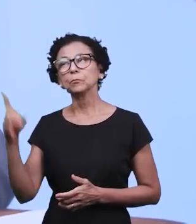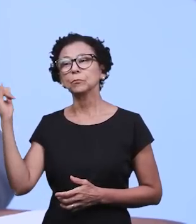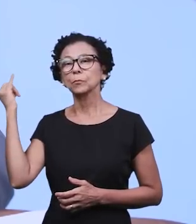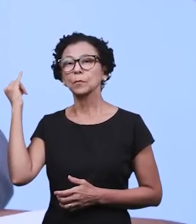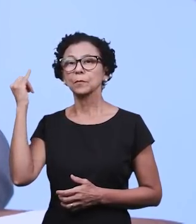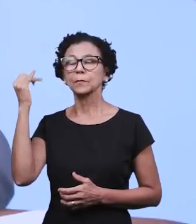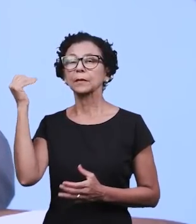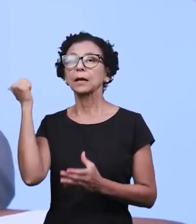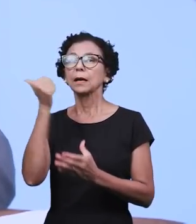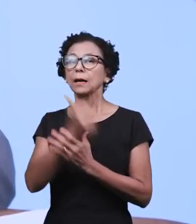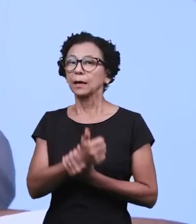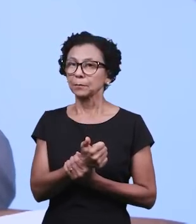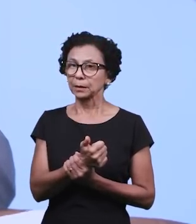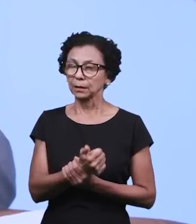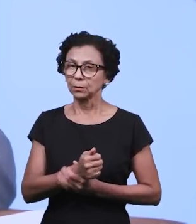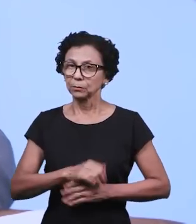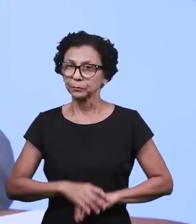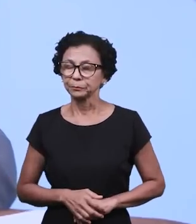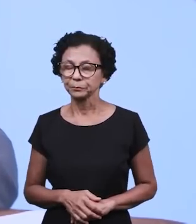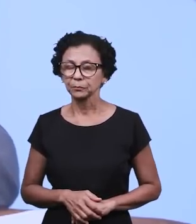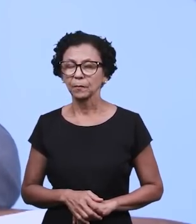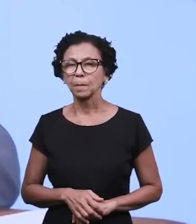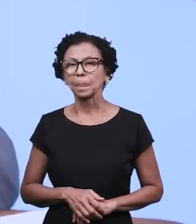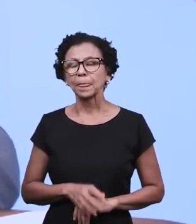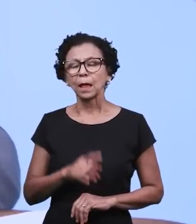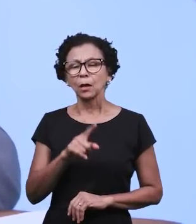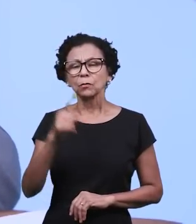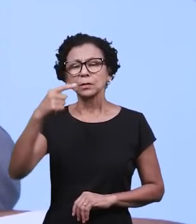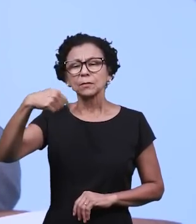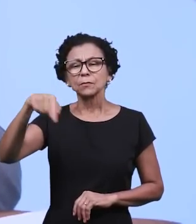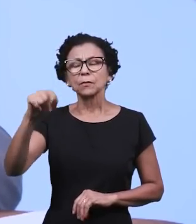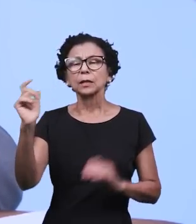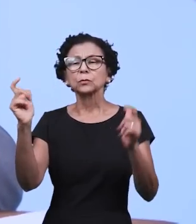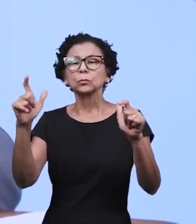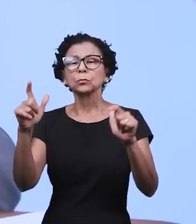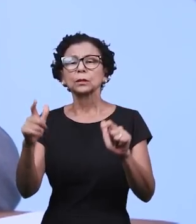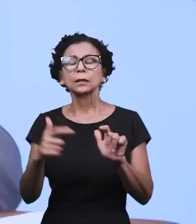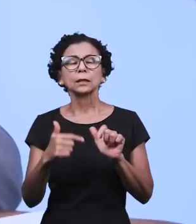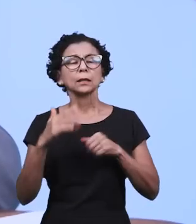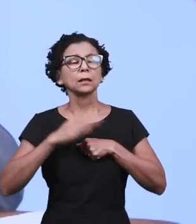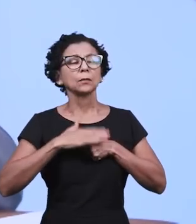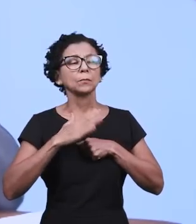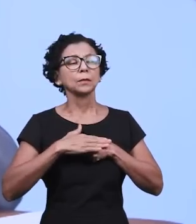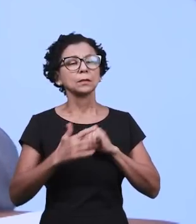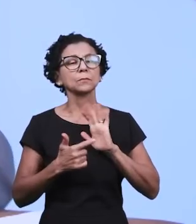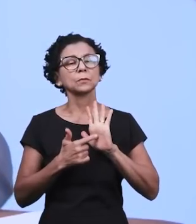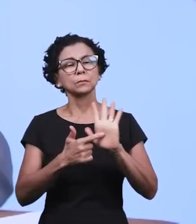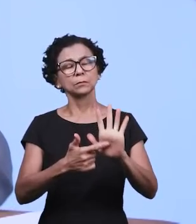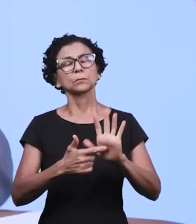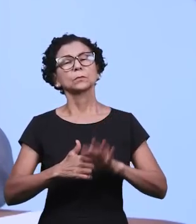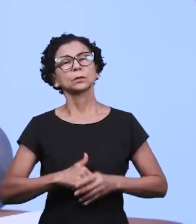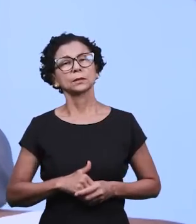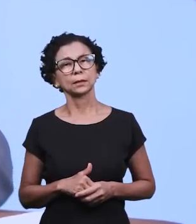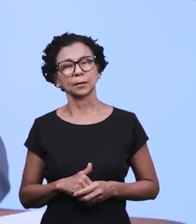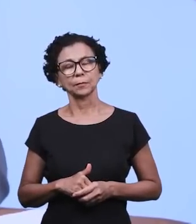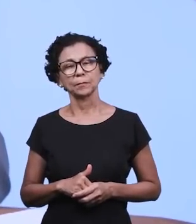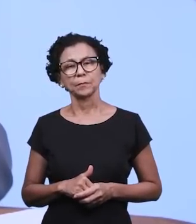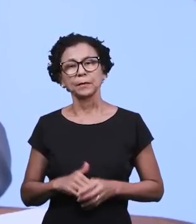depois, e o Terá, que era o pai, e as noras